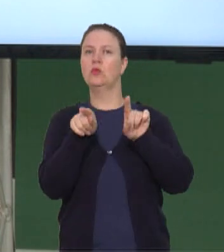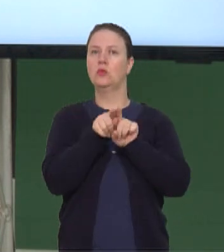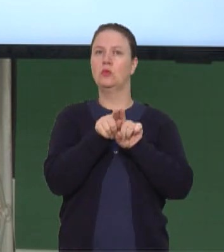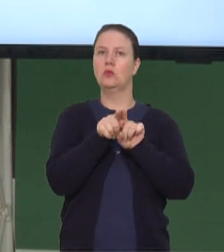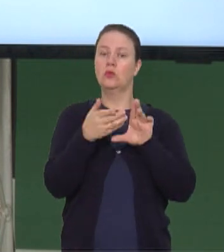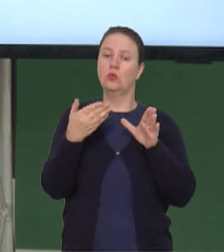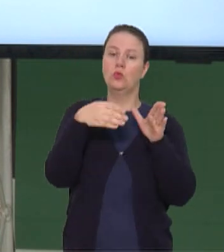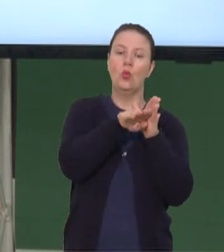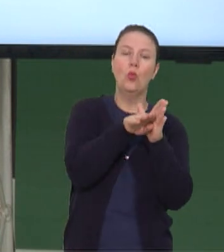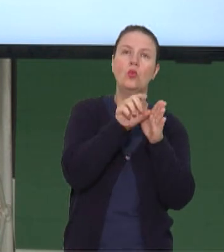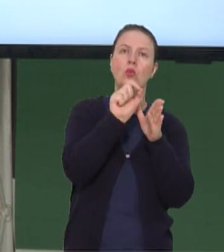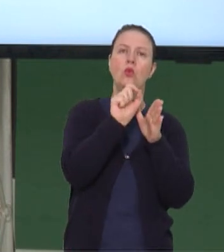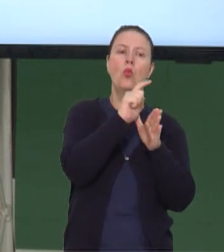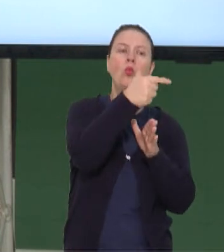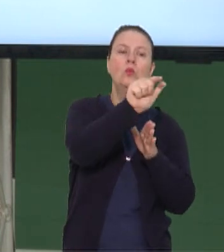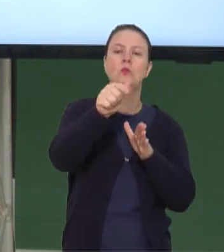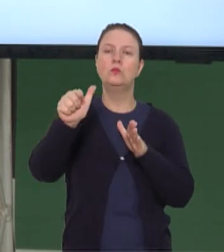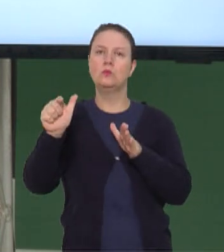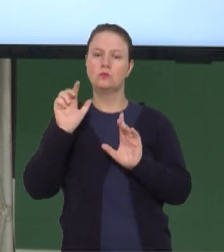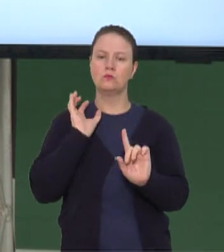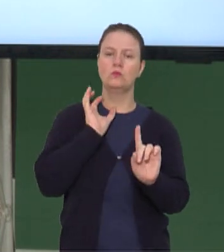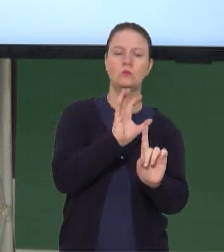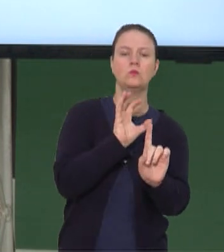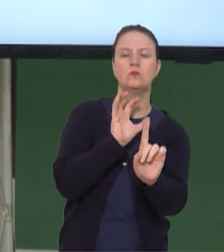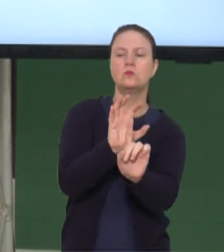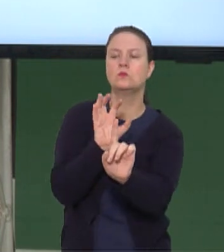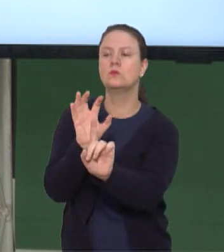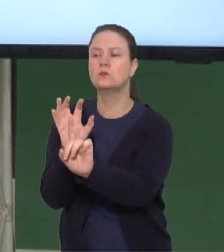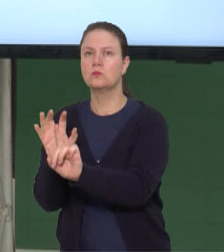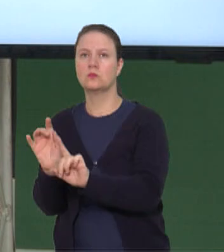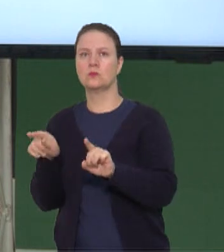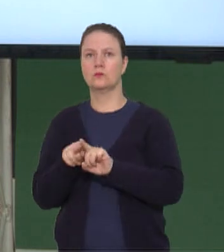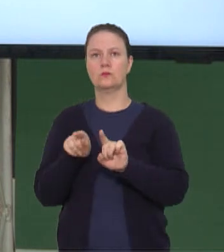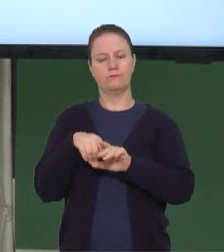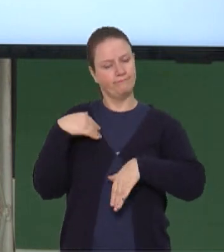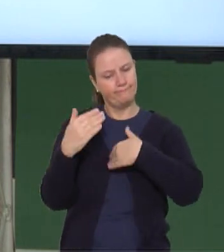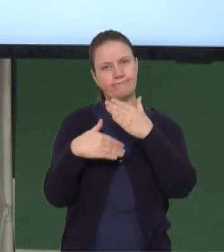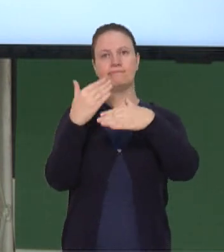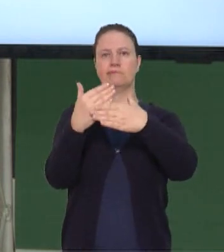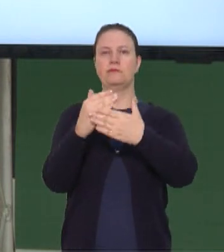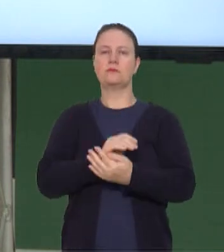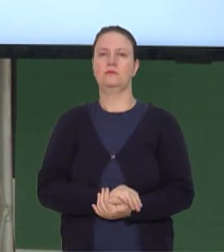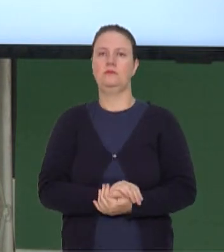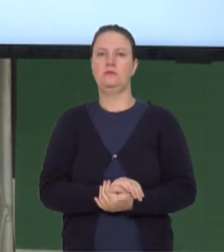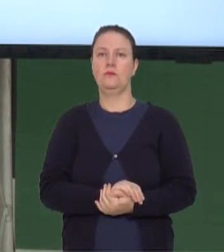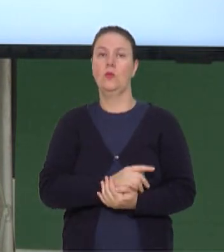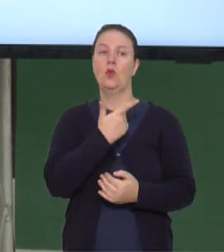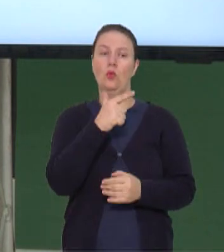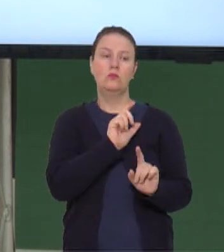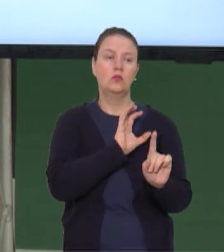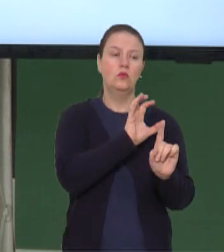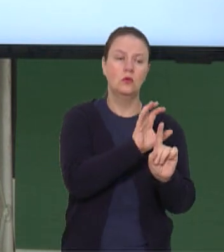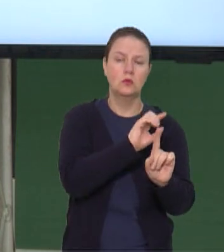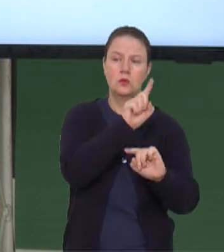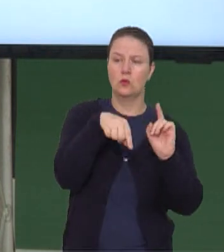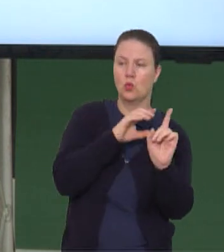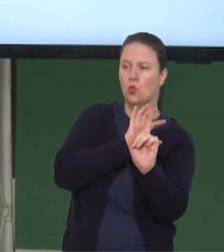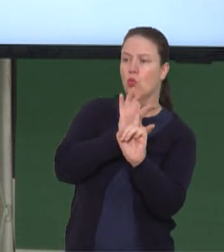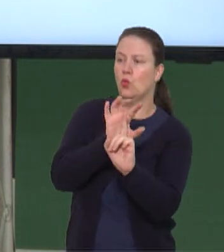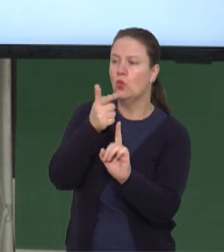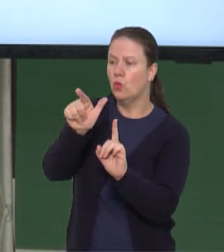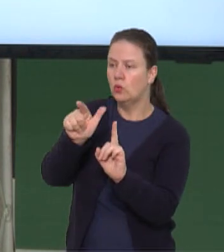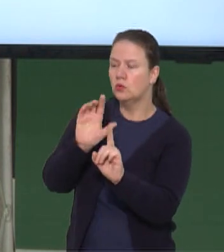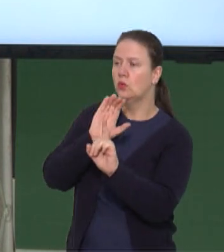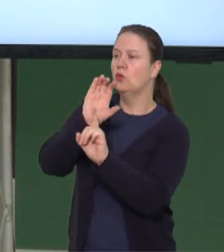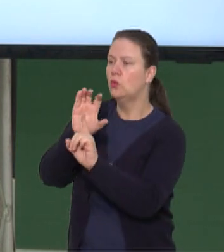outras colônias e vai influenciando e assim vai indo consequentemente. Então, quer dizer, uma influencia a outra, que influencia a outra, né?